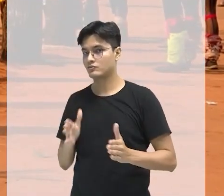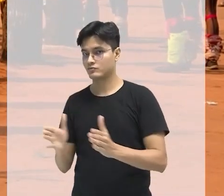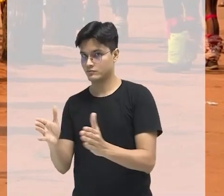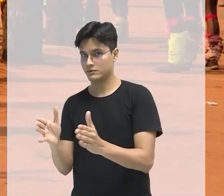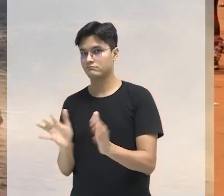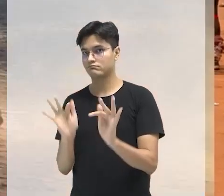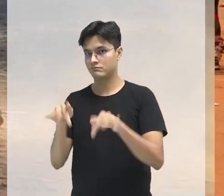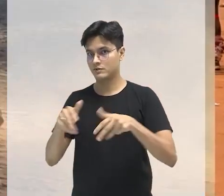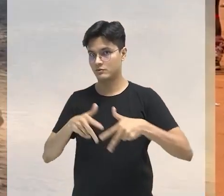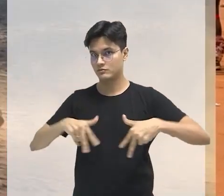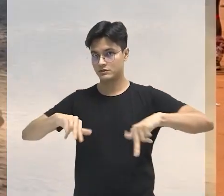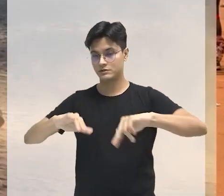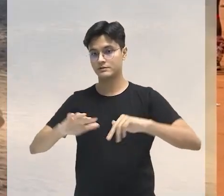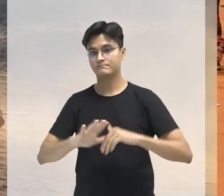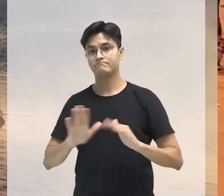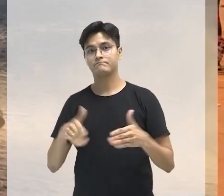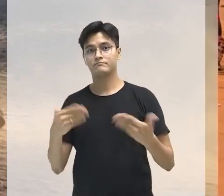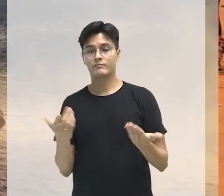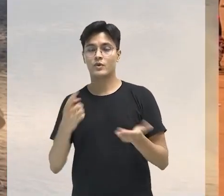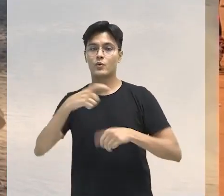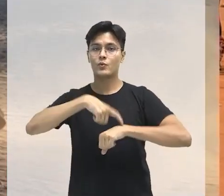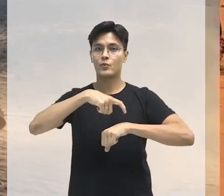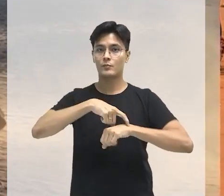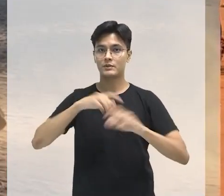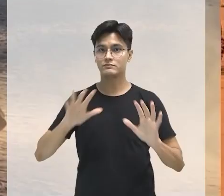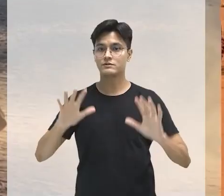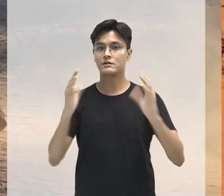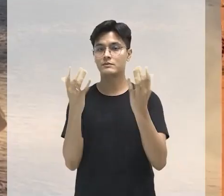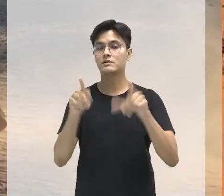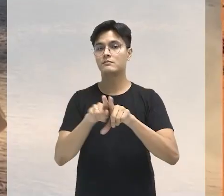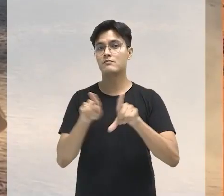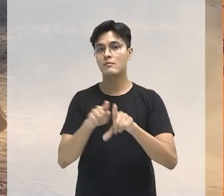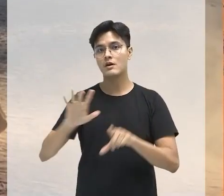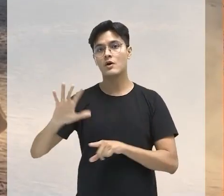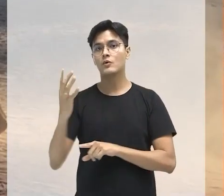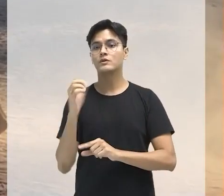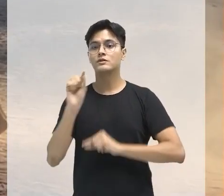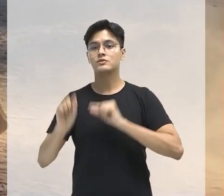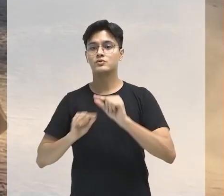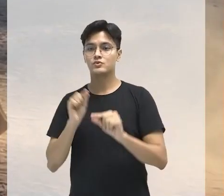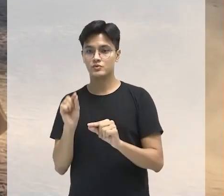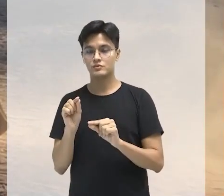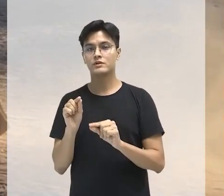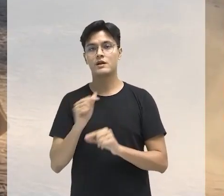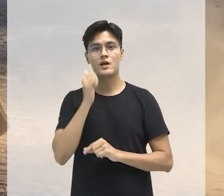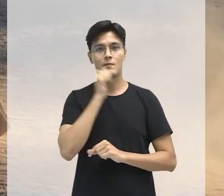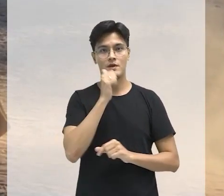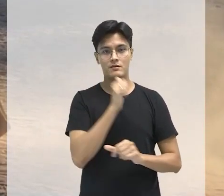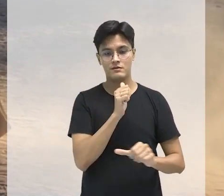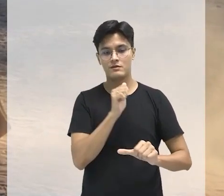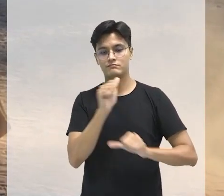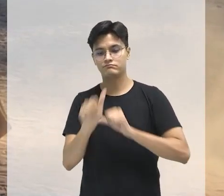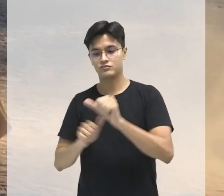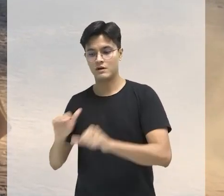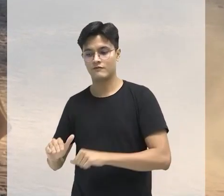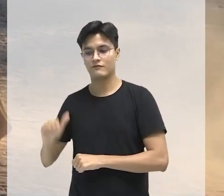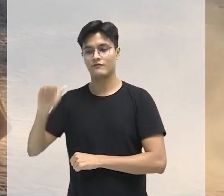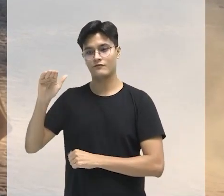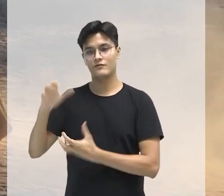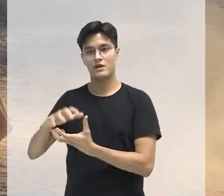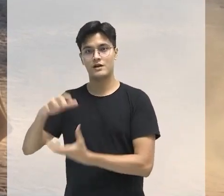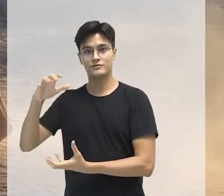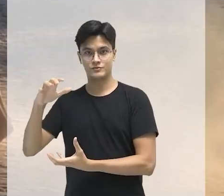cerimônia. Durante a celebração Quarupi, também é realizado o ritual de passagem das meninas para a vida adulta. Elas